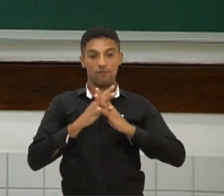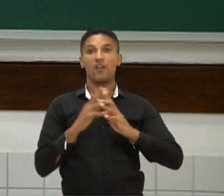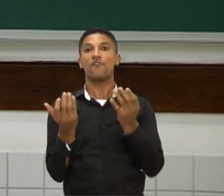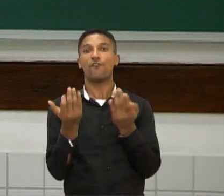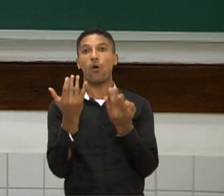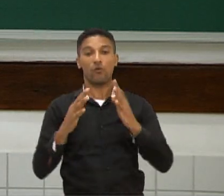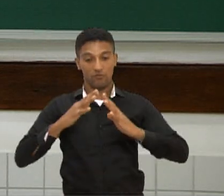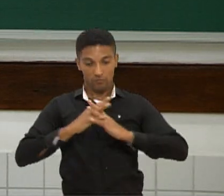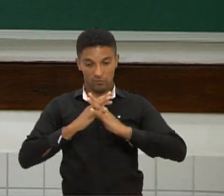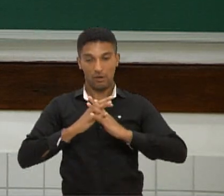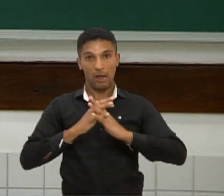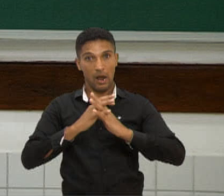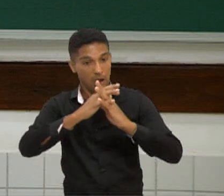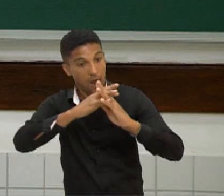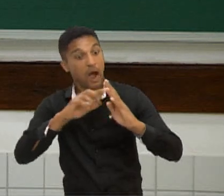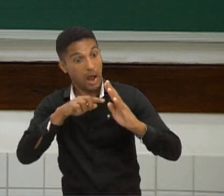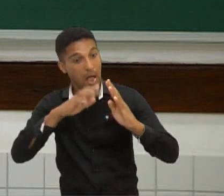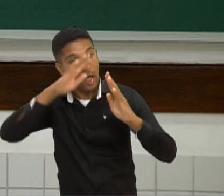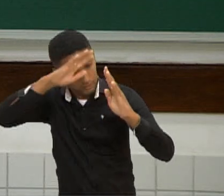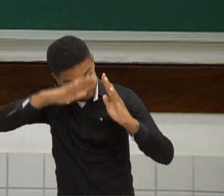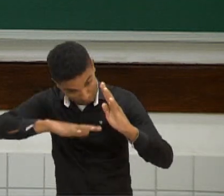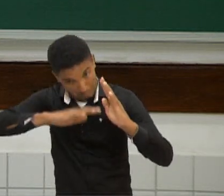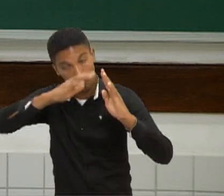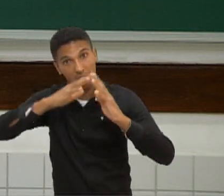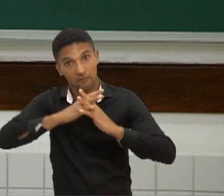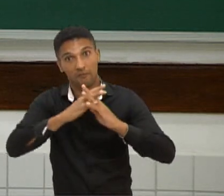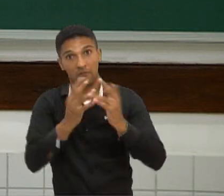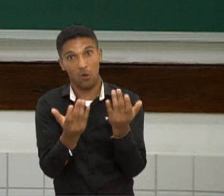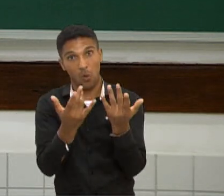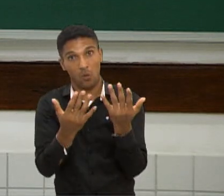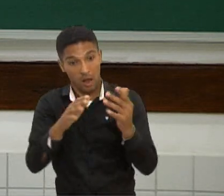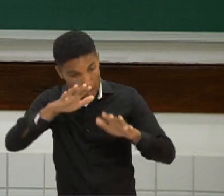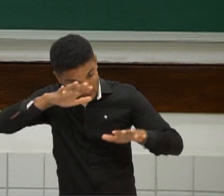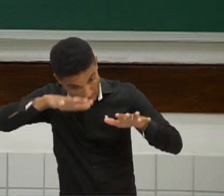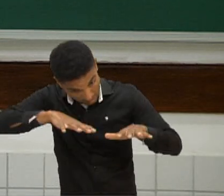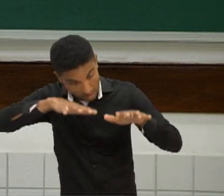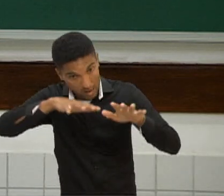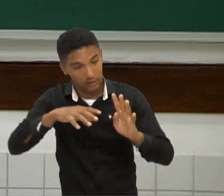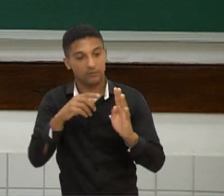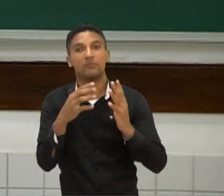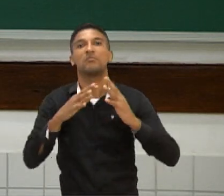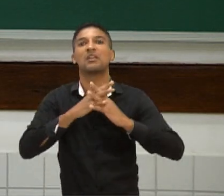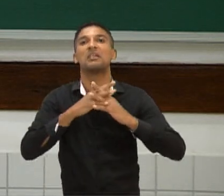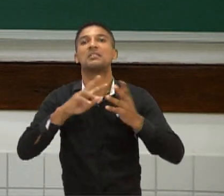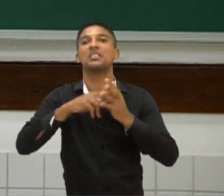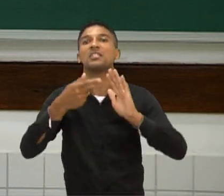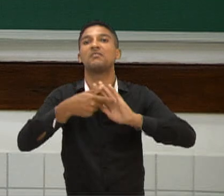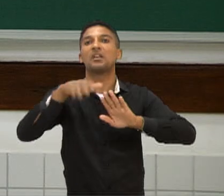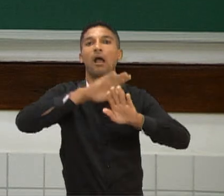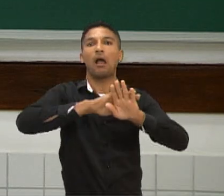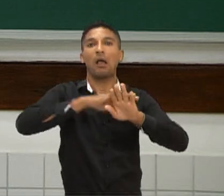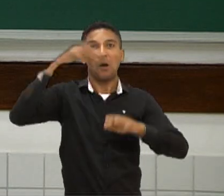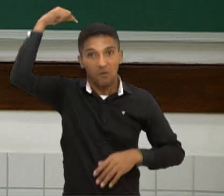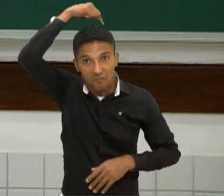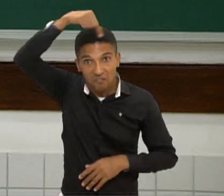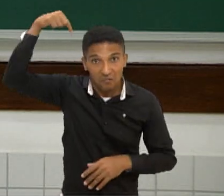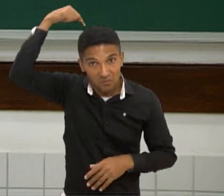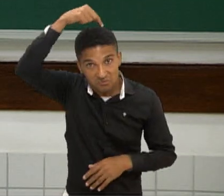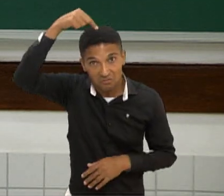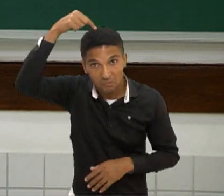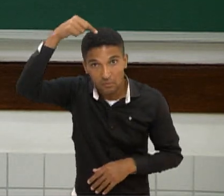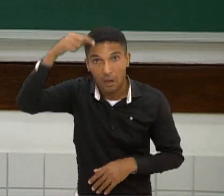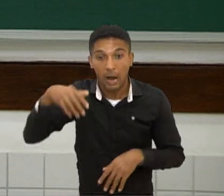Então, aqui nós temos o pau de fitas, que significa árvore, E a árvore é renascimento, a